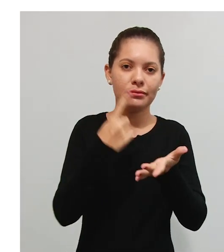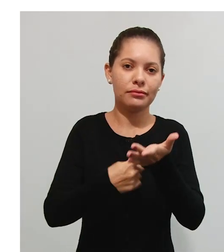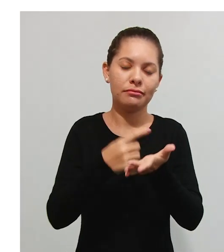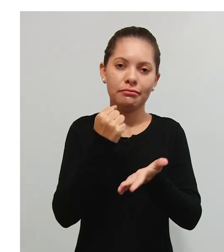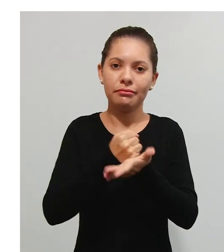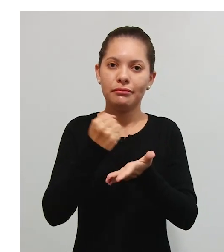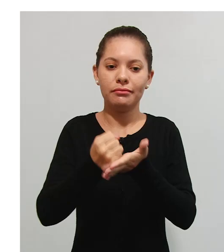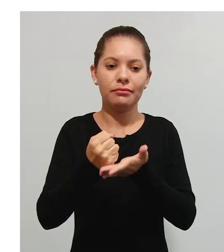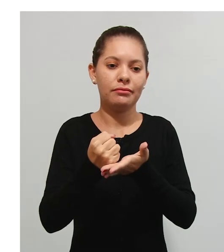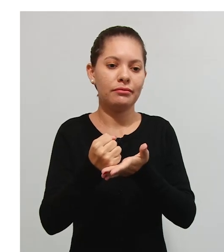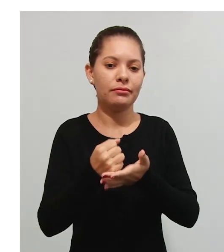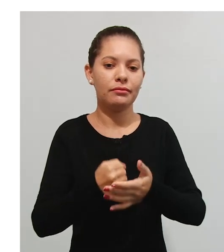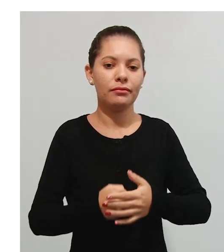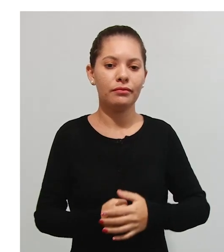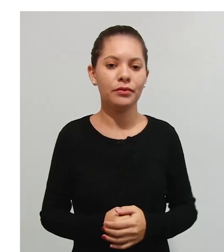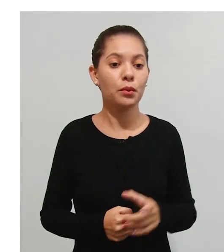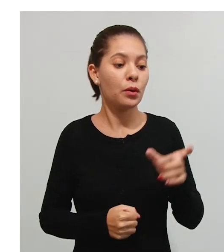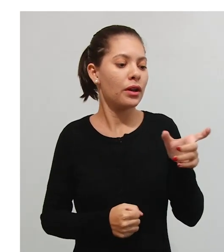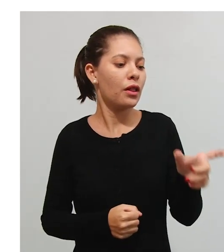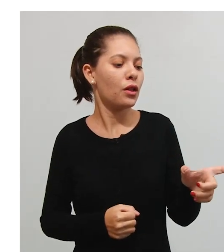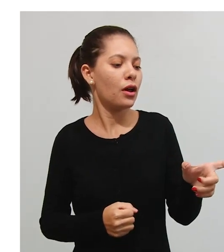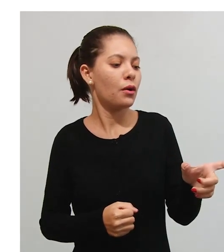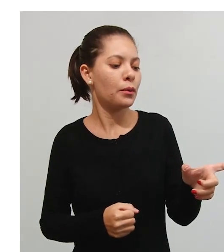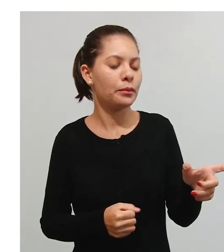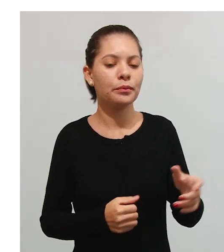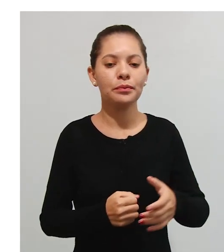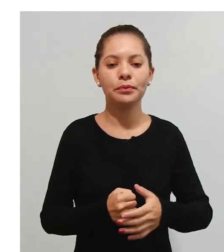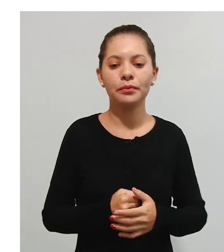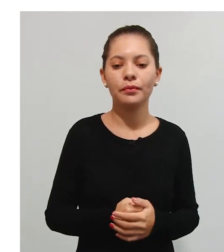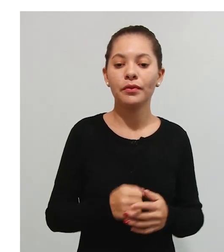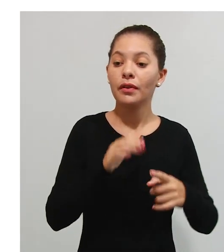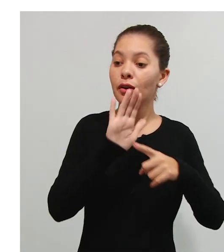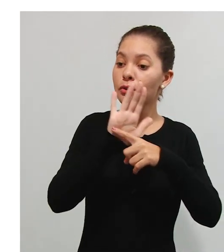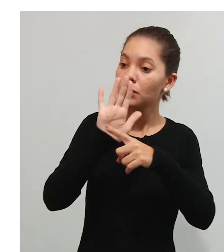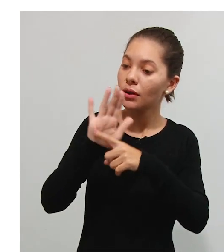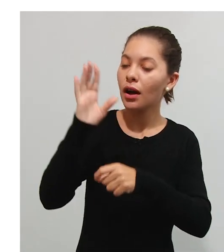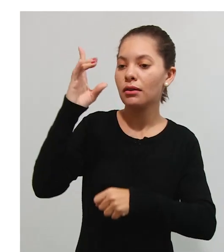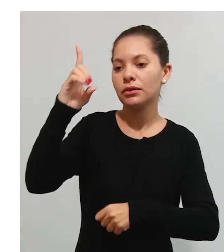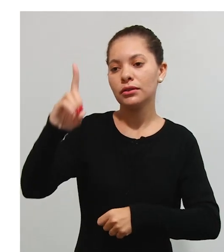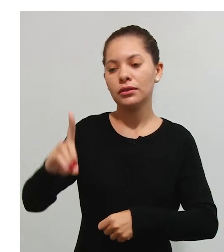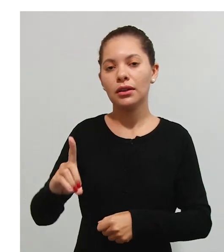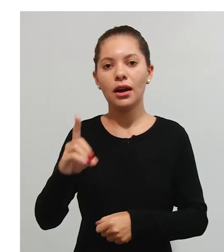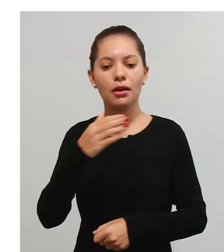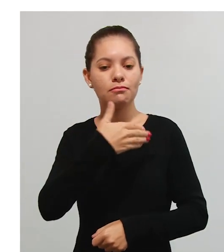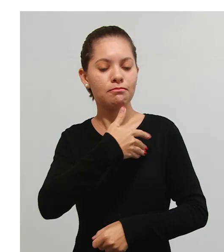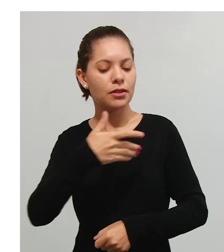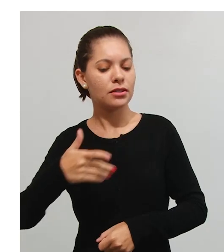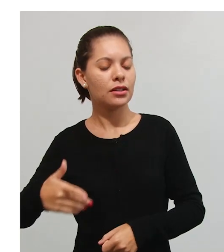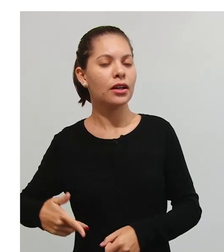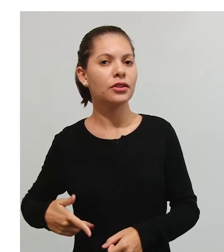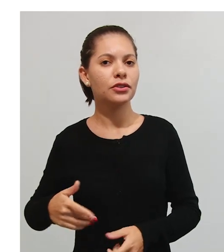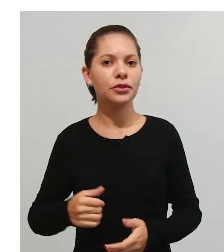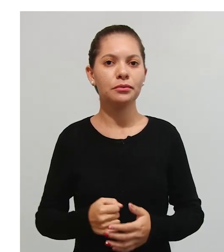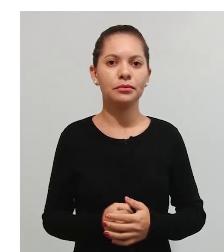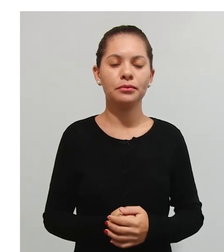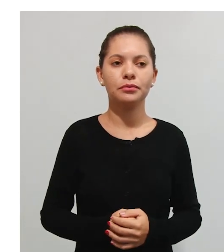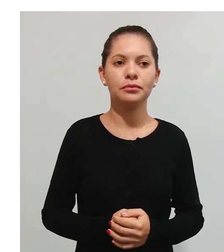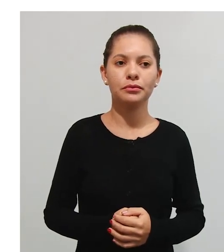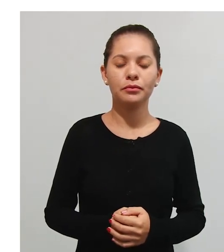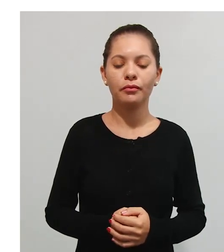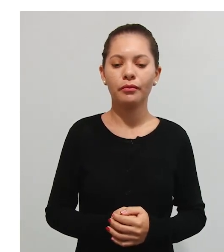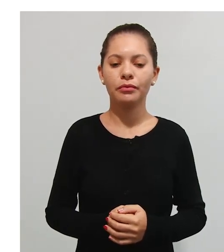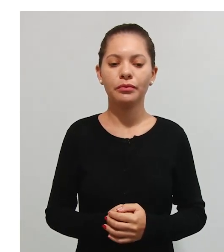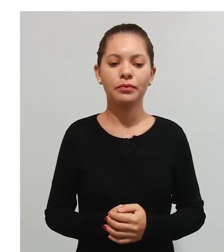o administrador, não. Ele vai indicar ali para o proprietário, para o diretor, para o presidente, para o sócio daquela